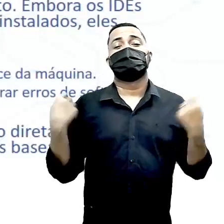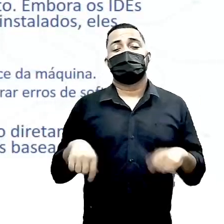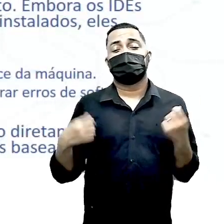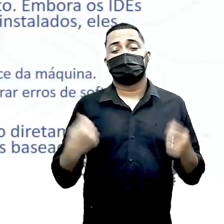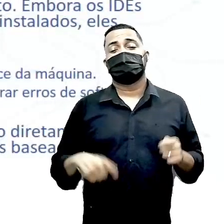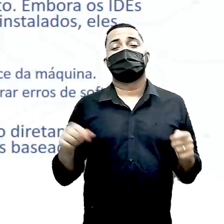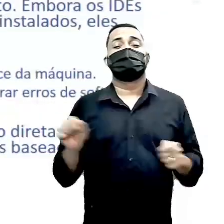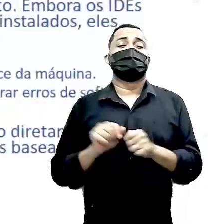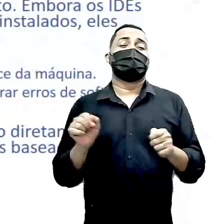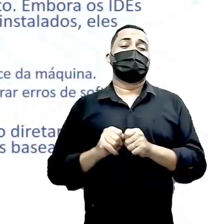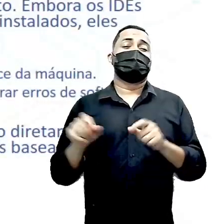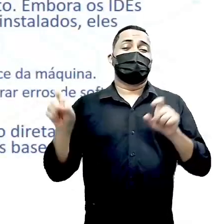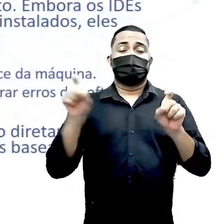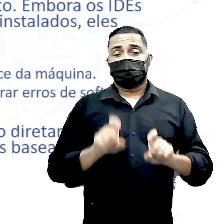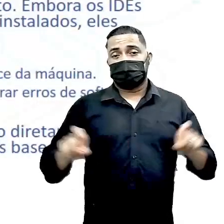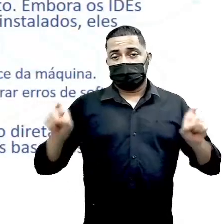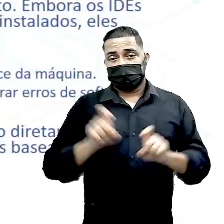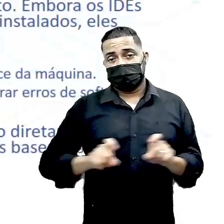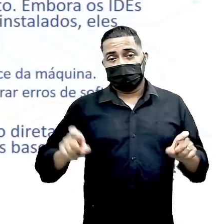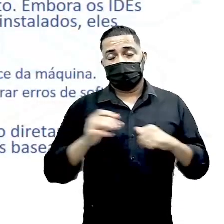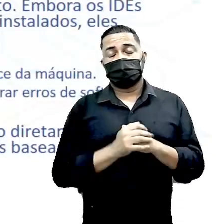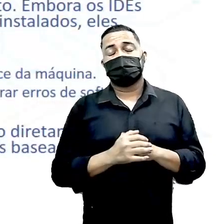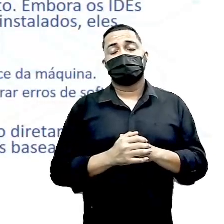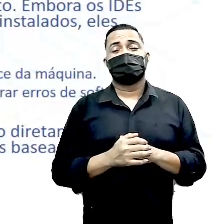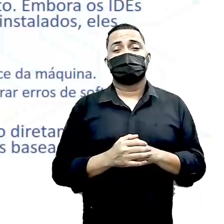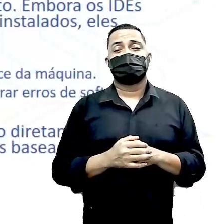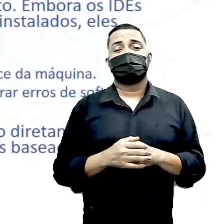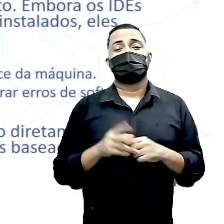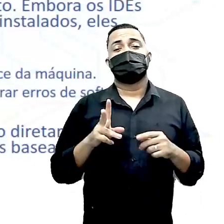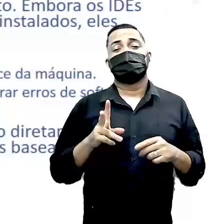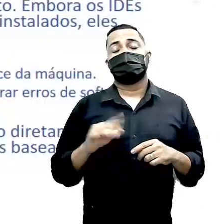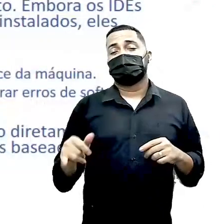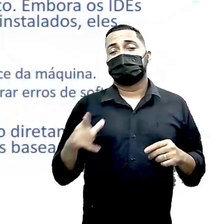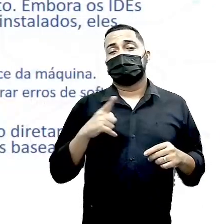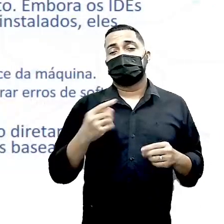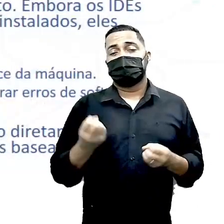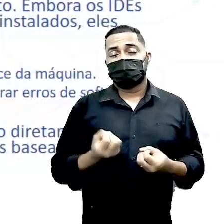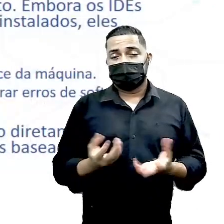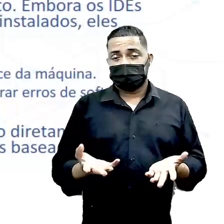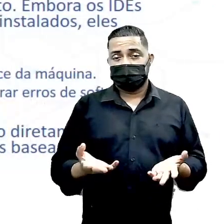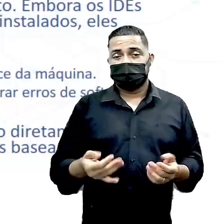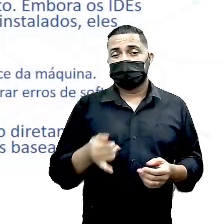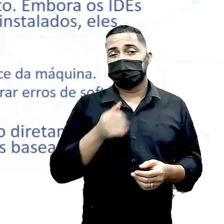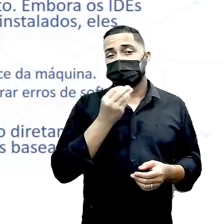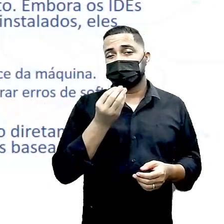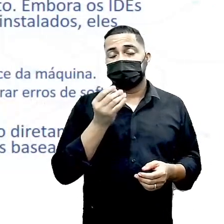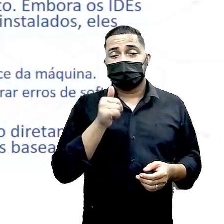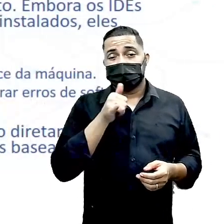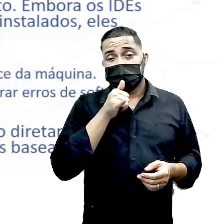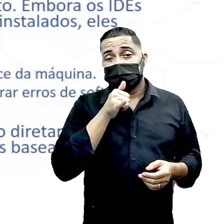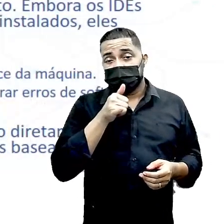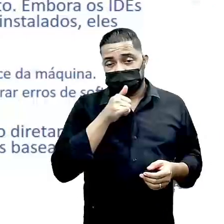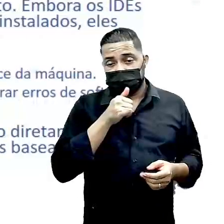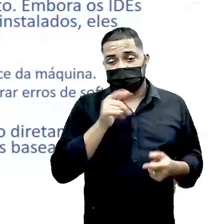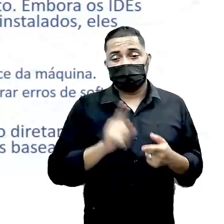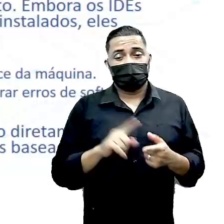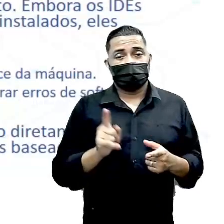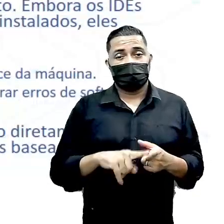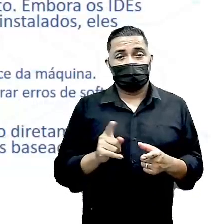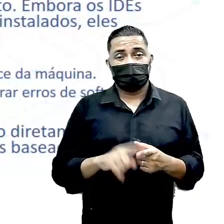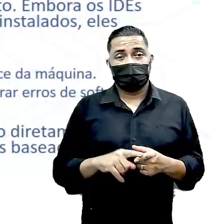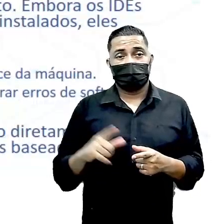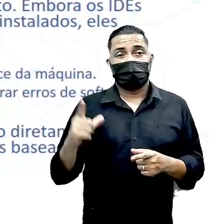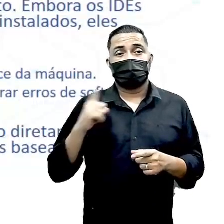instalar no computador. Né? A gente vai dar alguns exemplos daqui a pouco. E tem também as ideias na nuvem, que